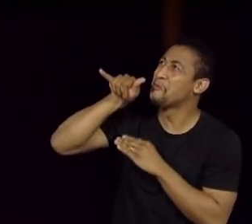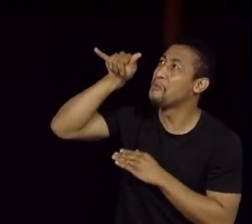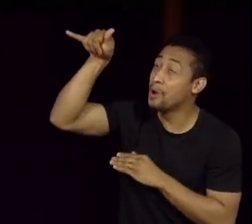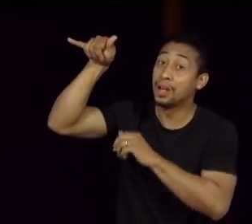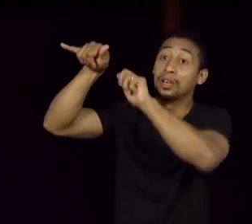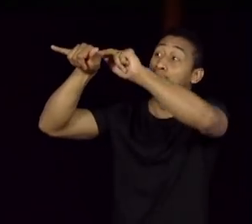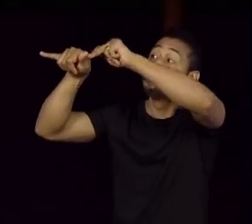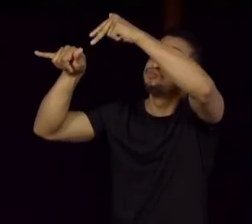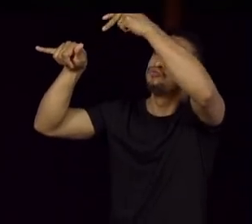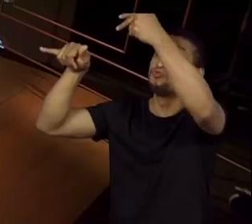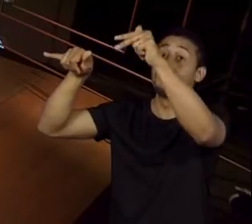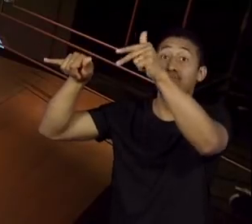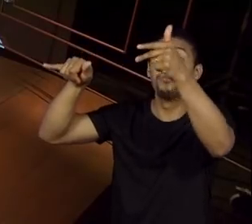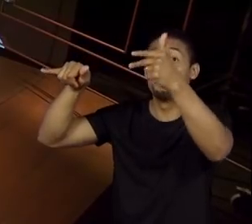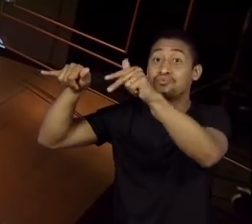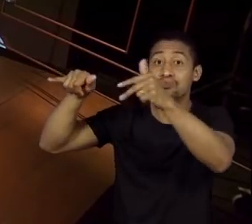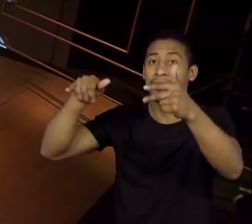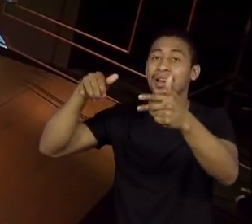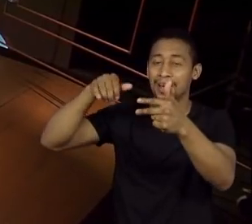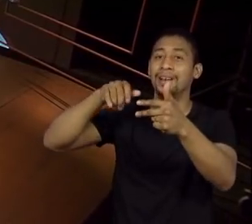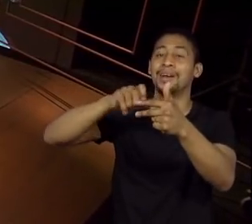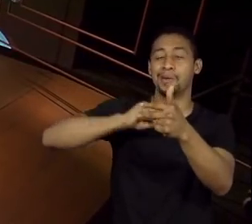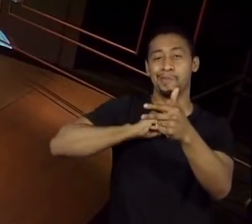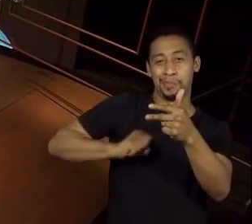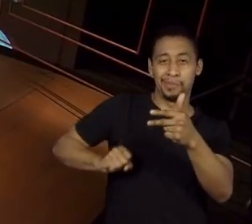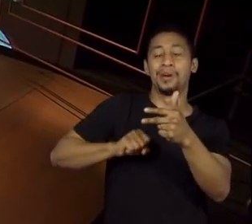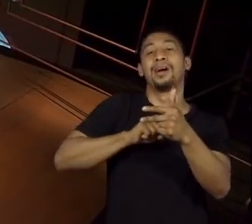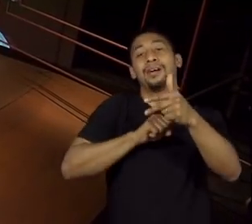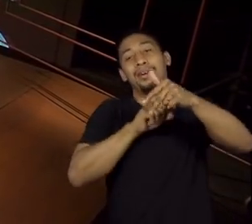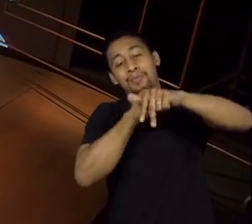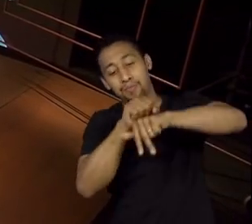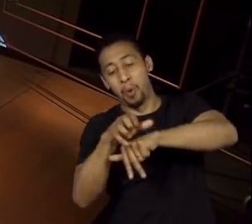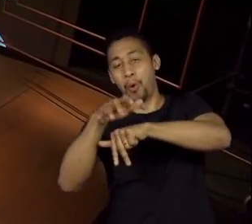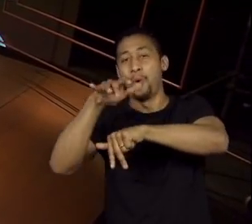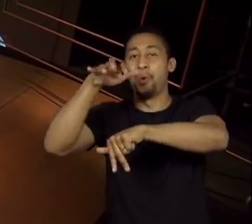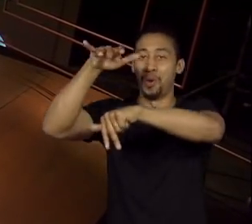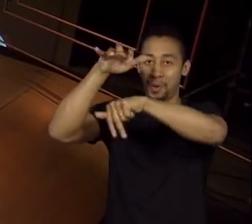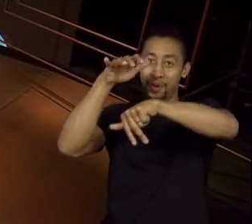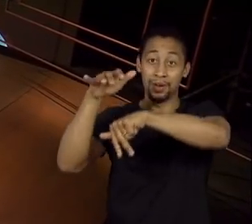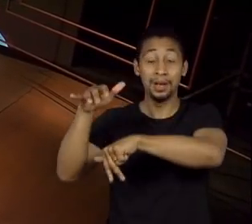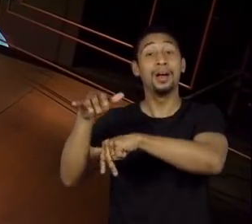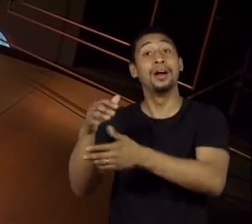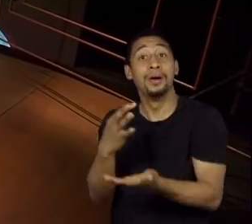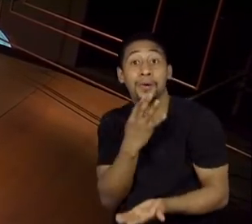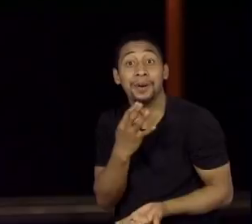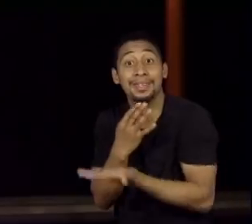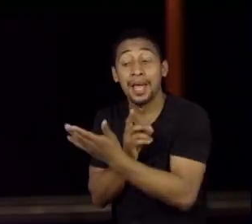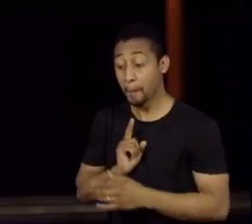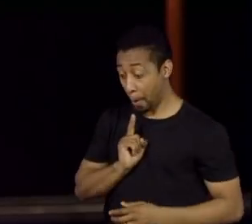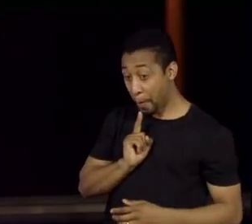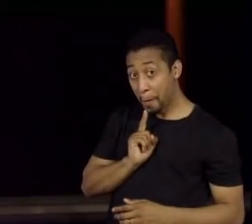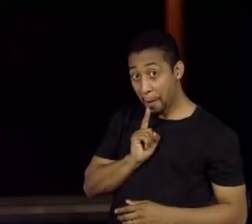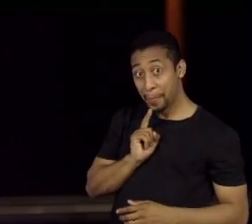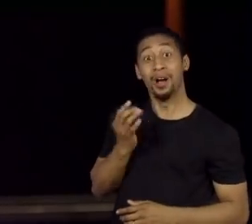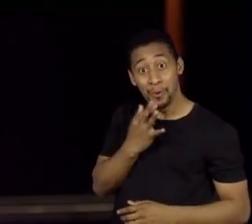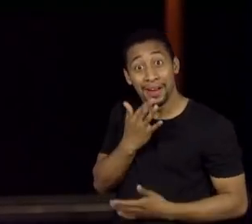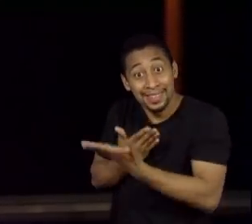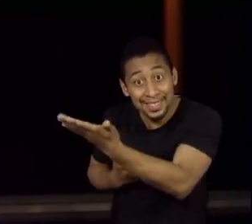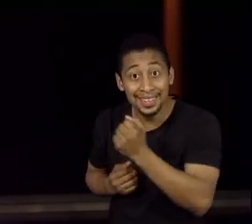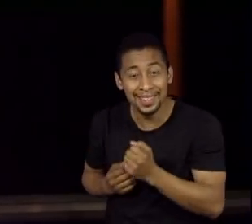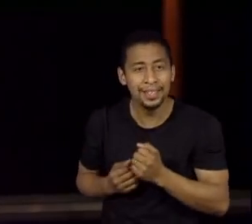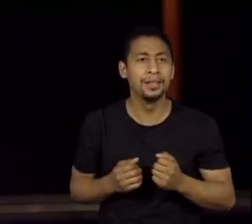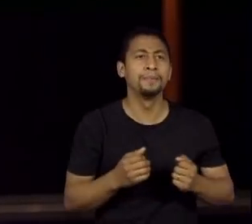conheci o Cabo Abravanel, né? Que era o Silvio Santos, que foi da minha companhia, inclusive. Conta um pouquinho essa história, né?